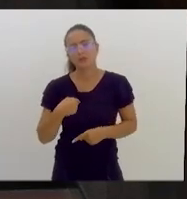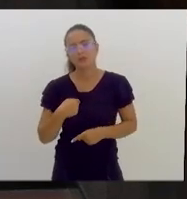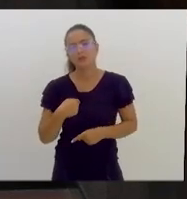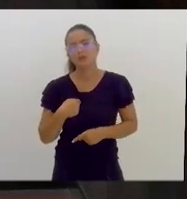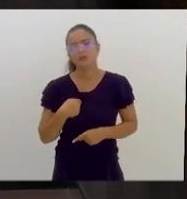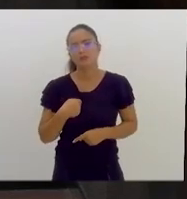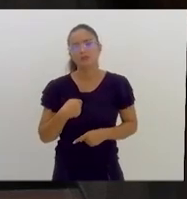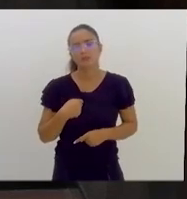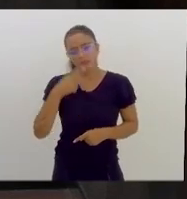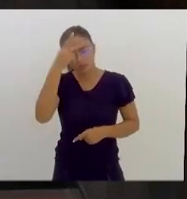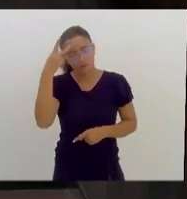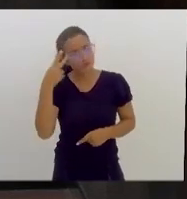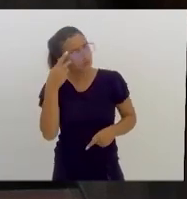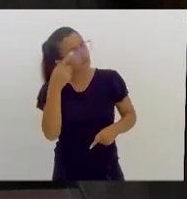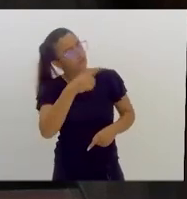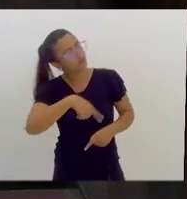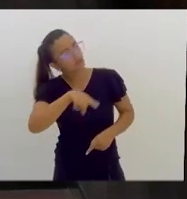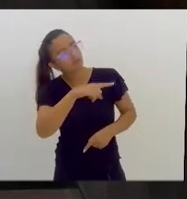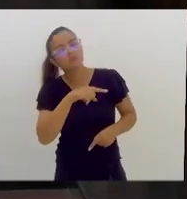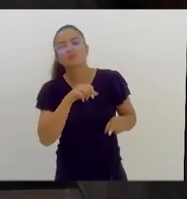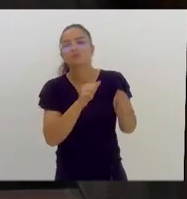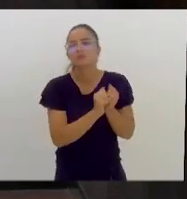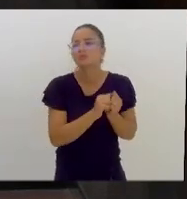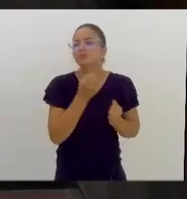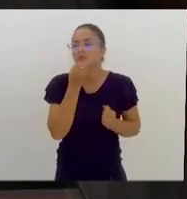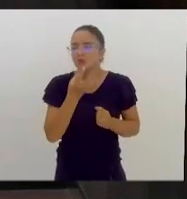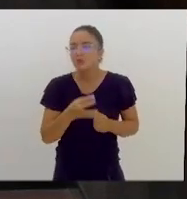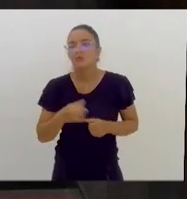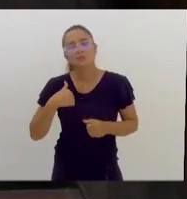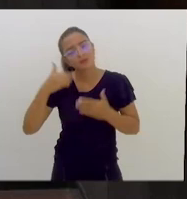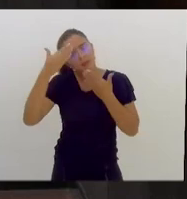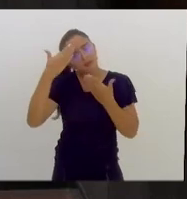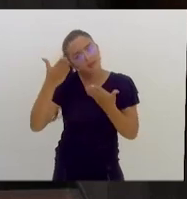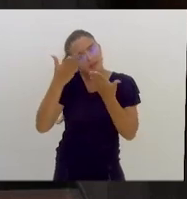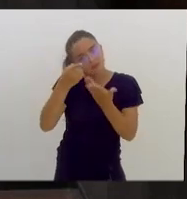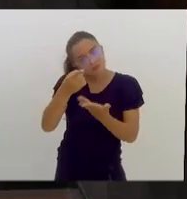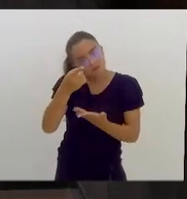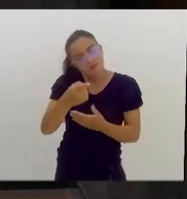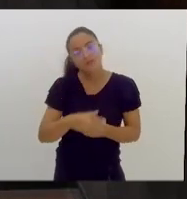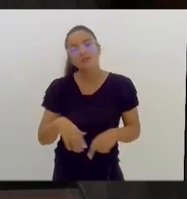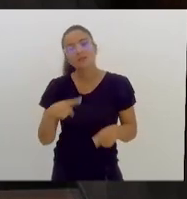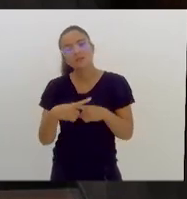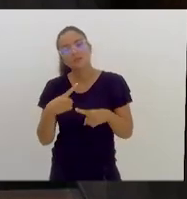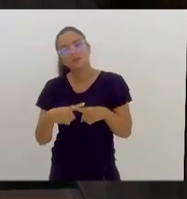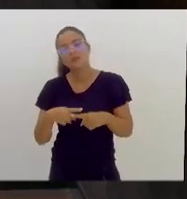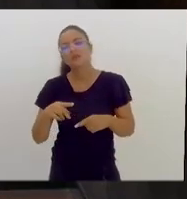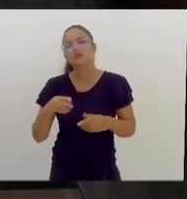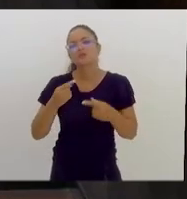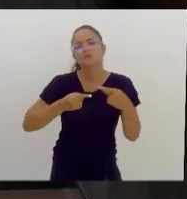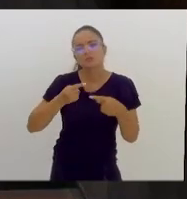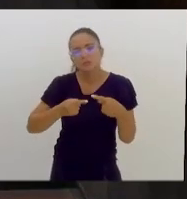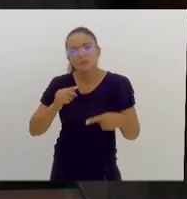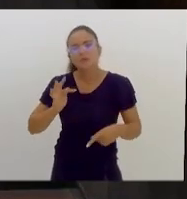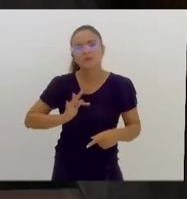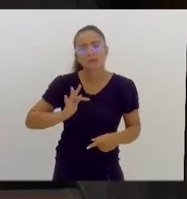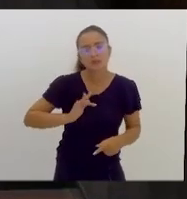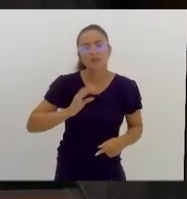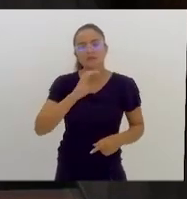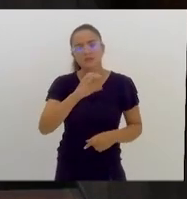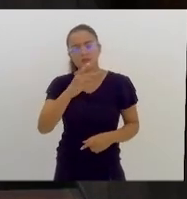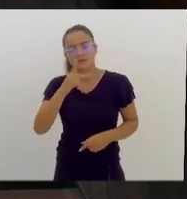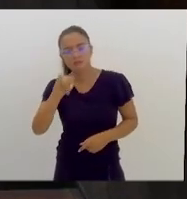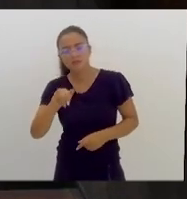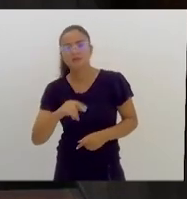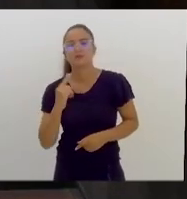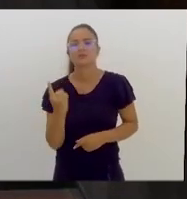pares, inclusive agradecendo a Vossa Excelência, que teve uma discussão absolutamente técnica. Nessa CPI,